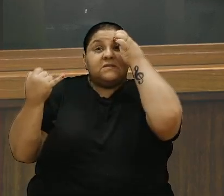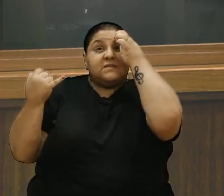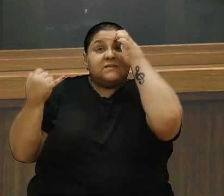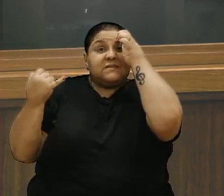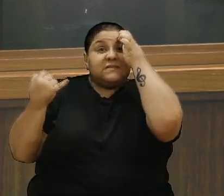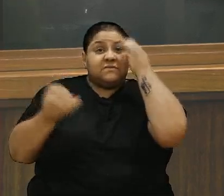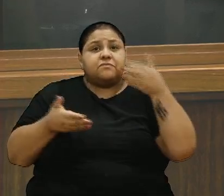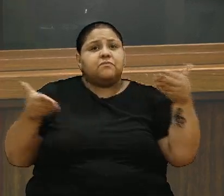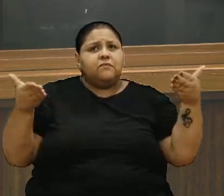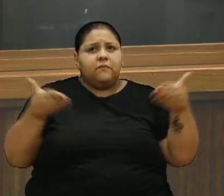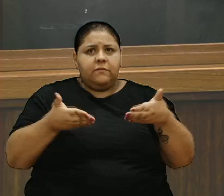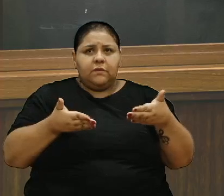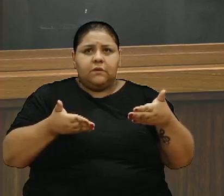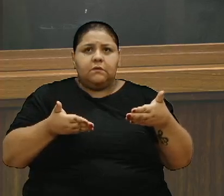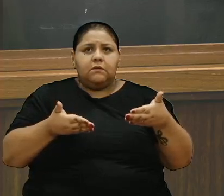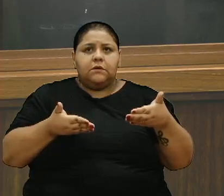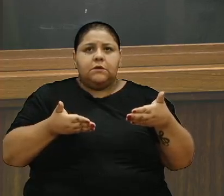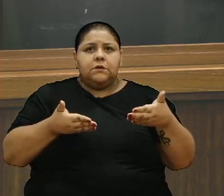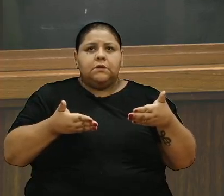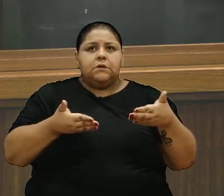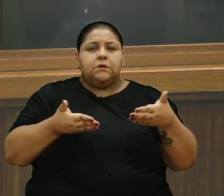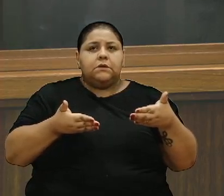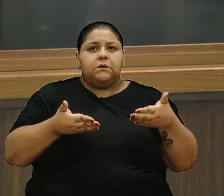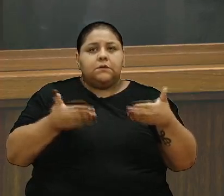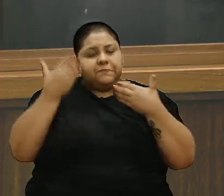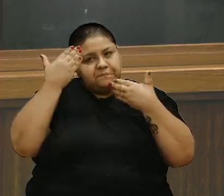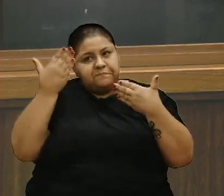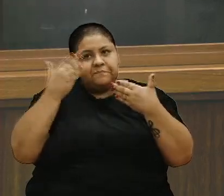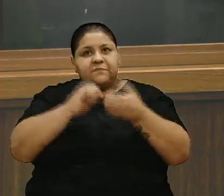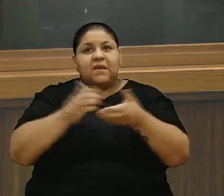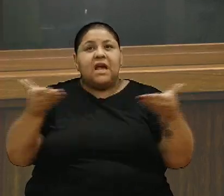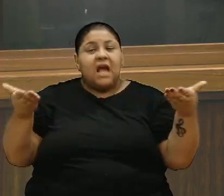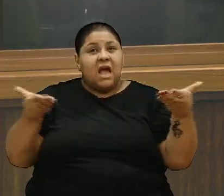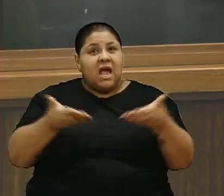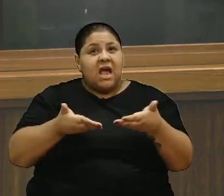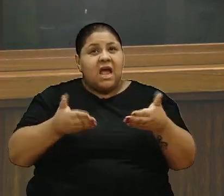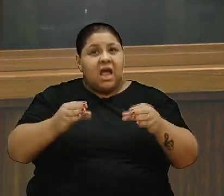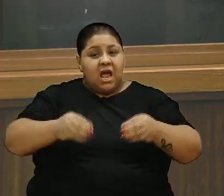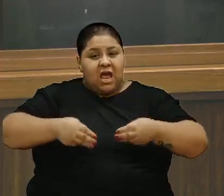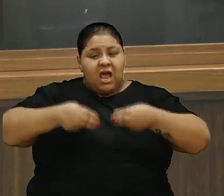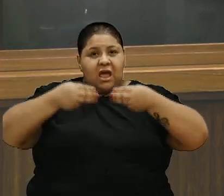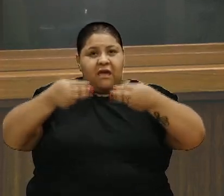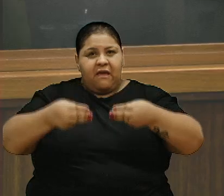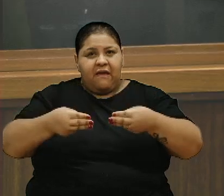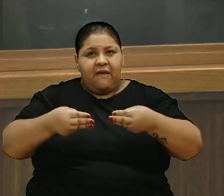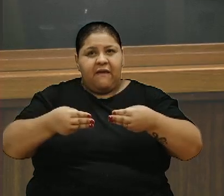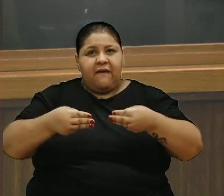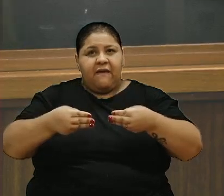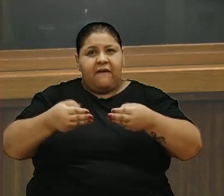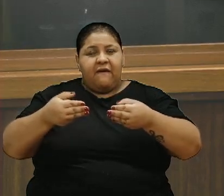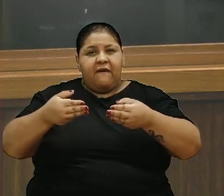Agora, obrigada. Moções desse nível é realmente